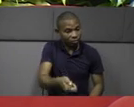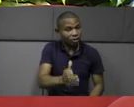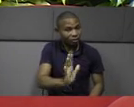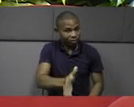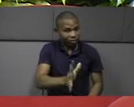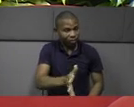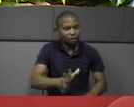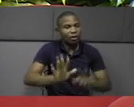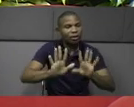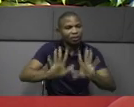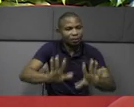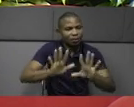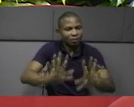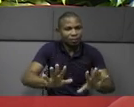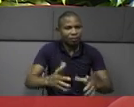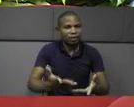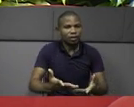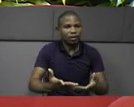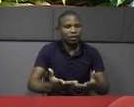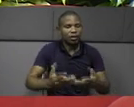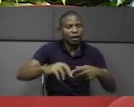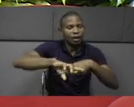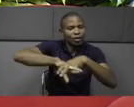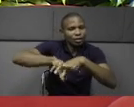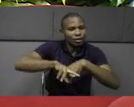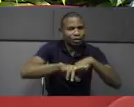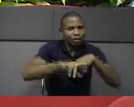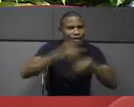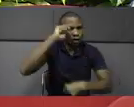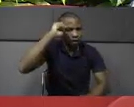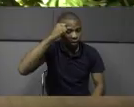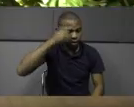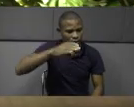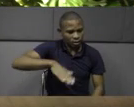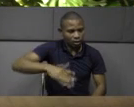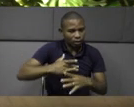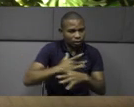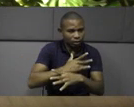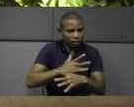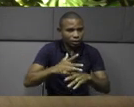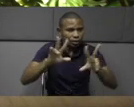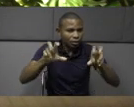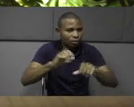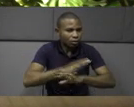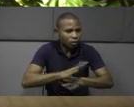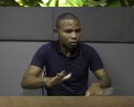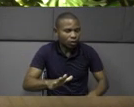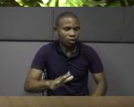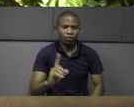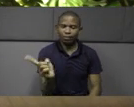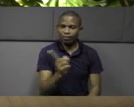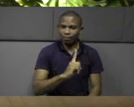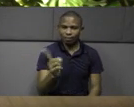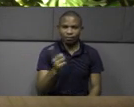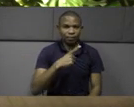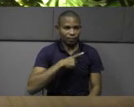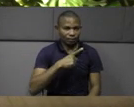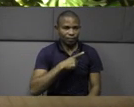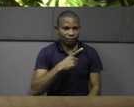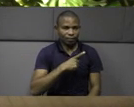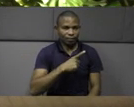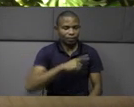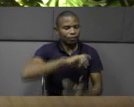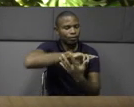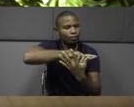apenas no início do gênero raça infância cidade nós funcionamos hoje basicamente a partir de oito eixos acho que